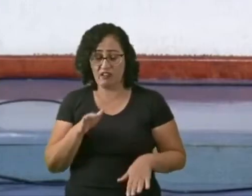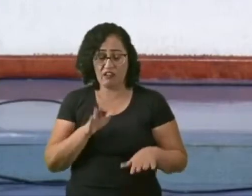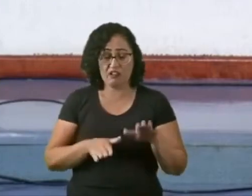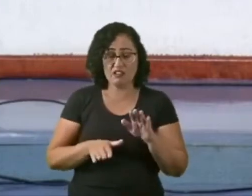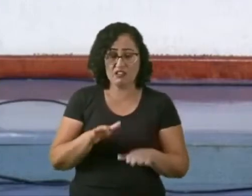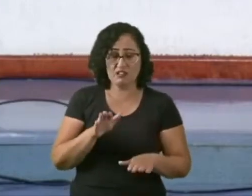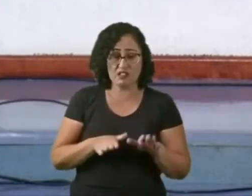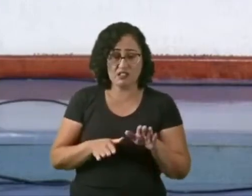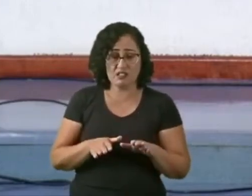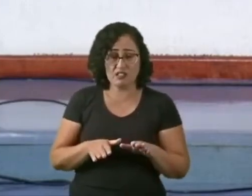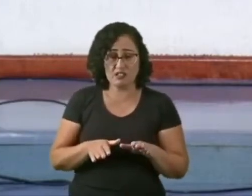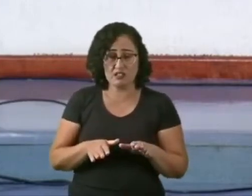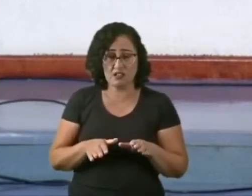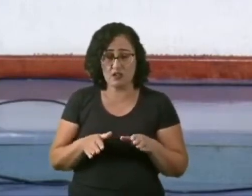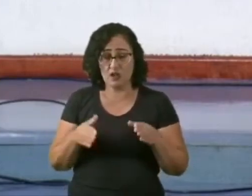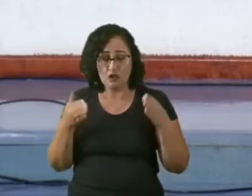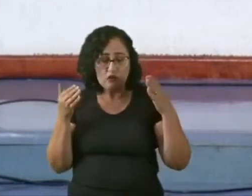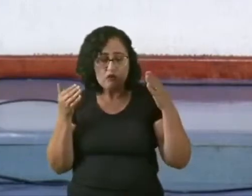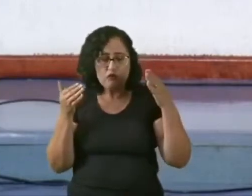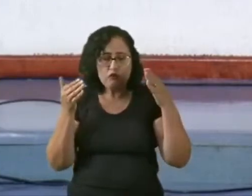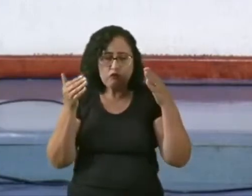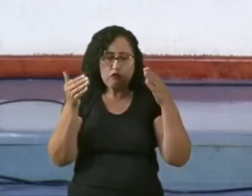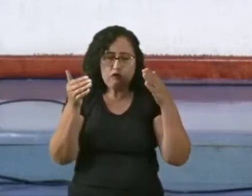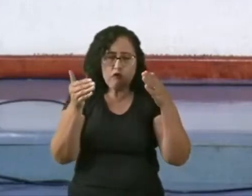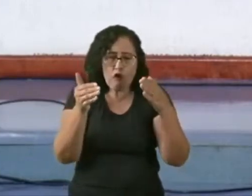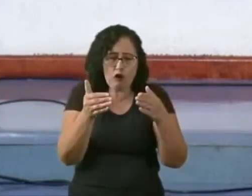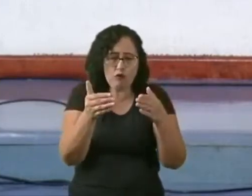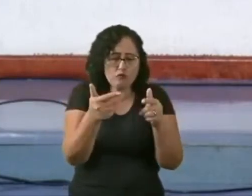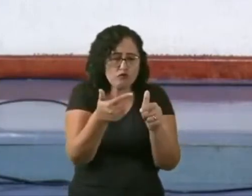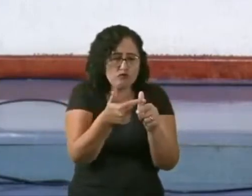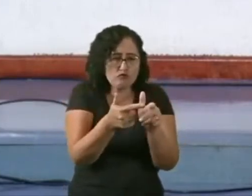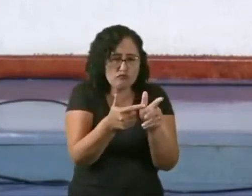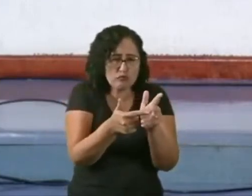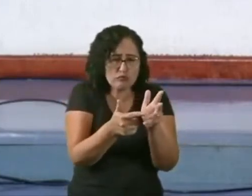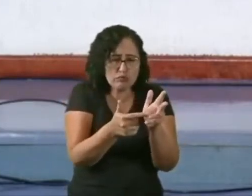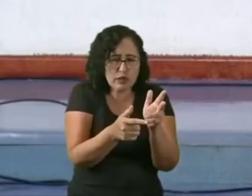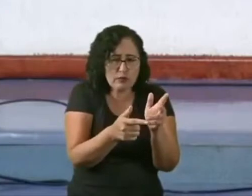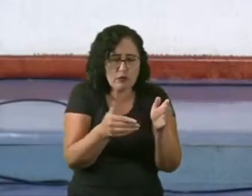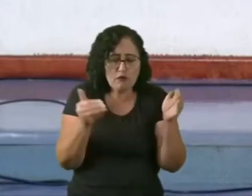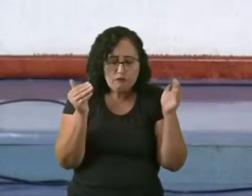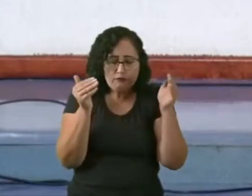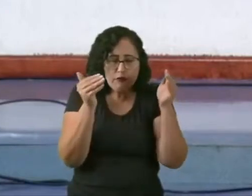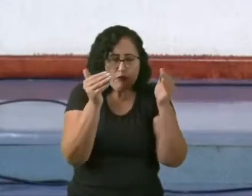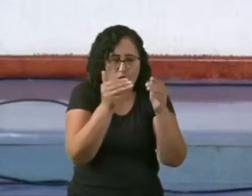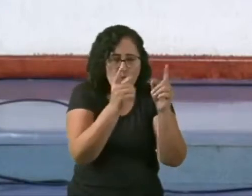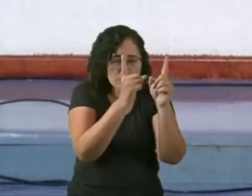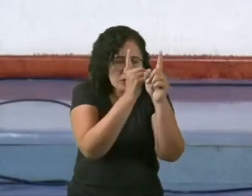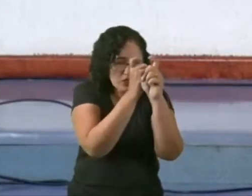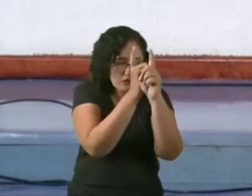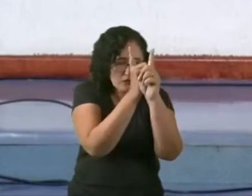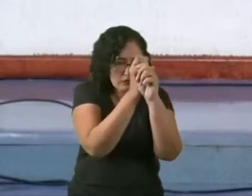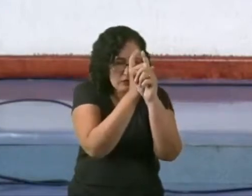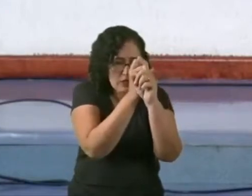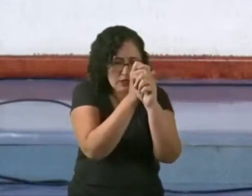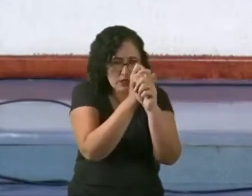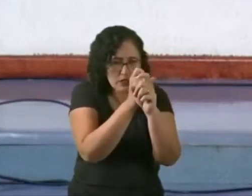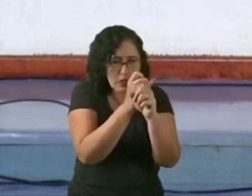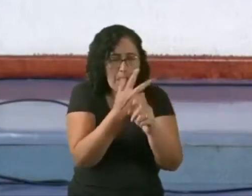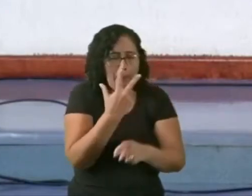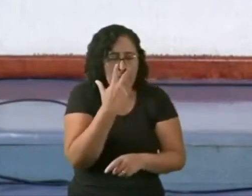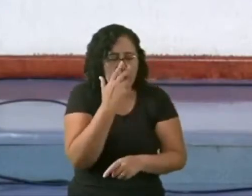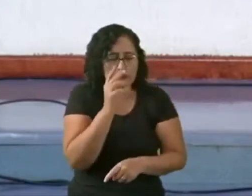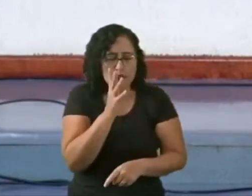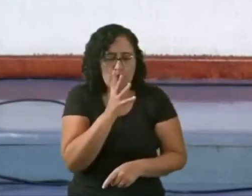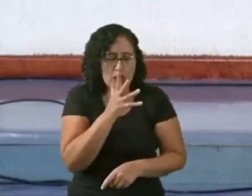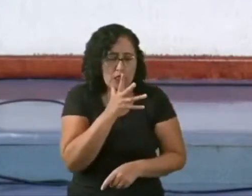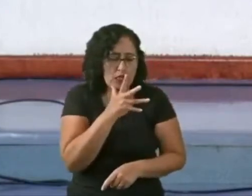das coisas, ou se demora para acontecer, a gente desiste, a gente se